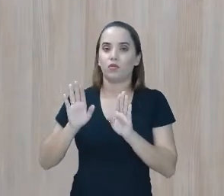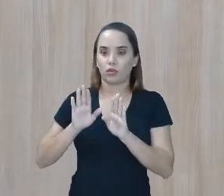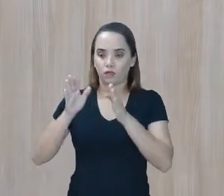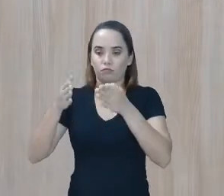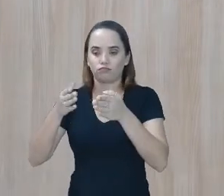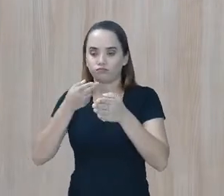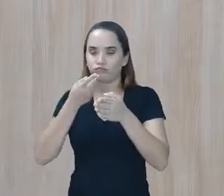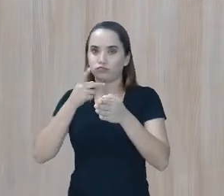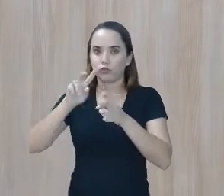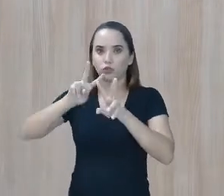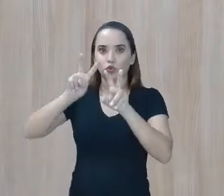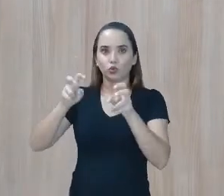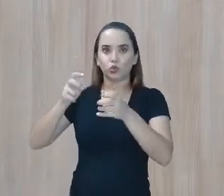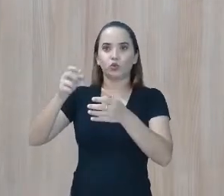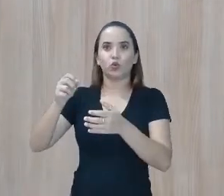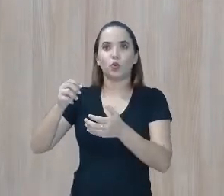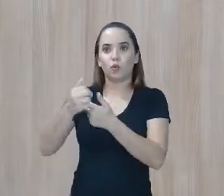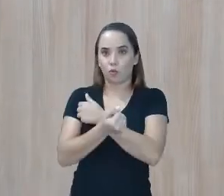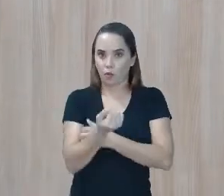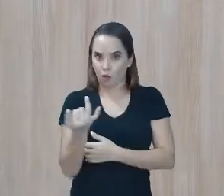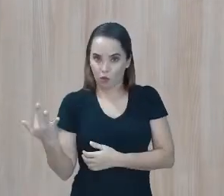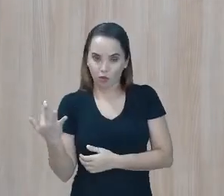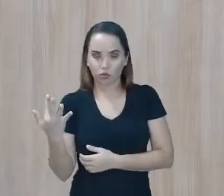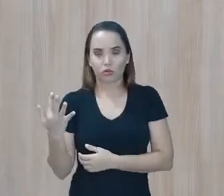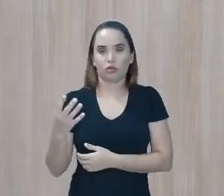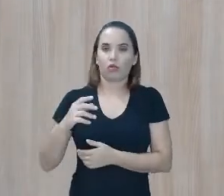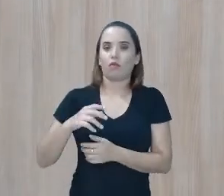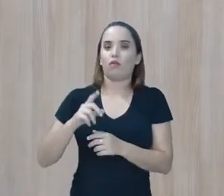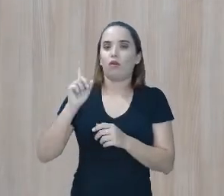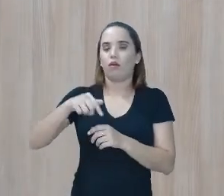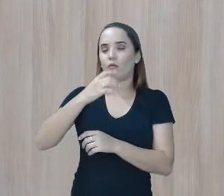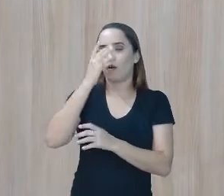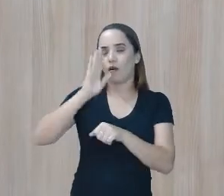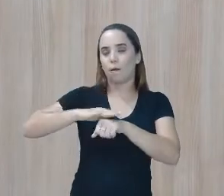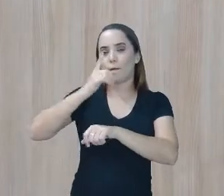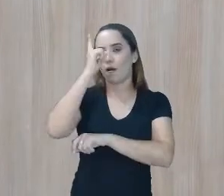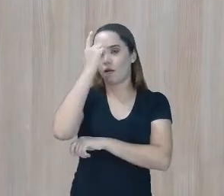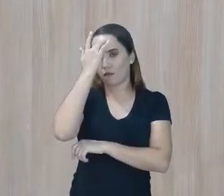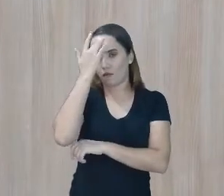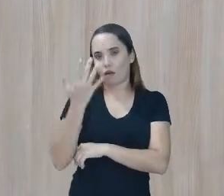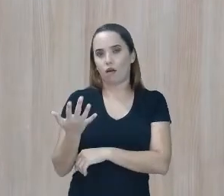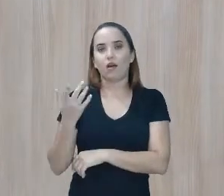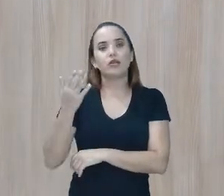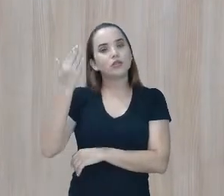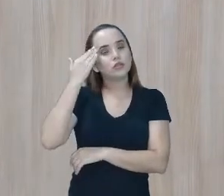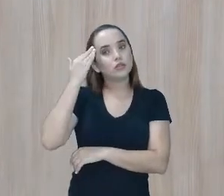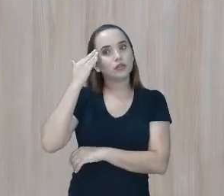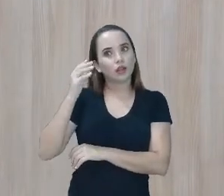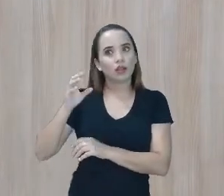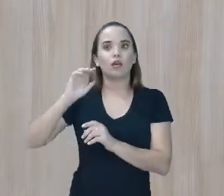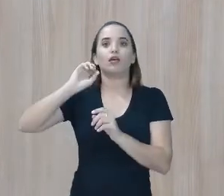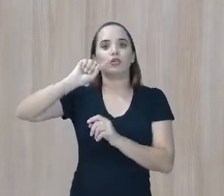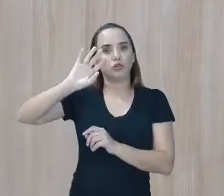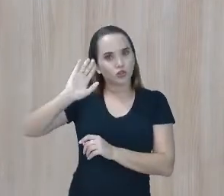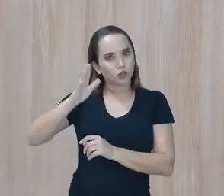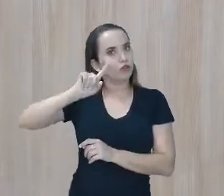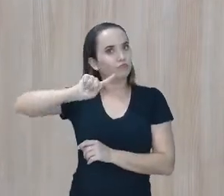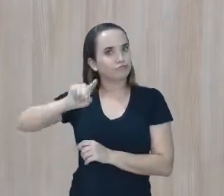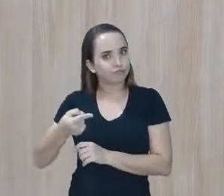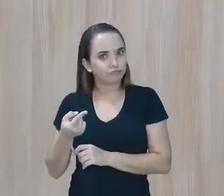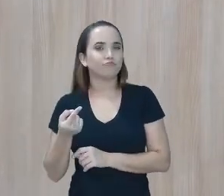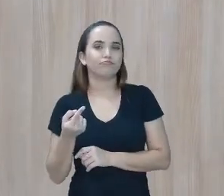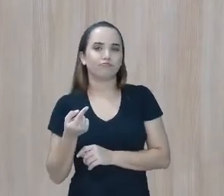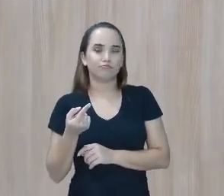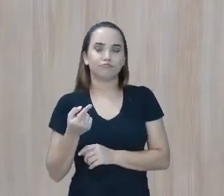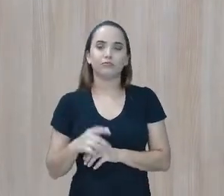uma quantidade, no caso aí de um número racional, é mais fácil eu verificar quando eu tenho na sua forma decimal.